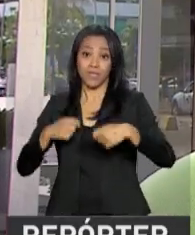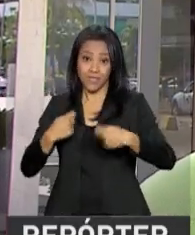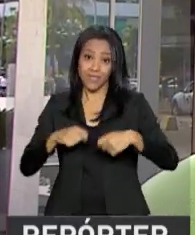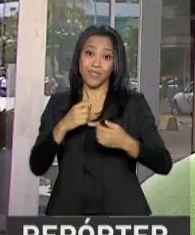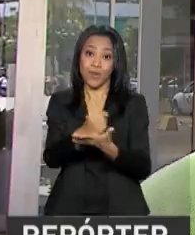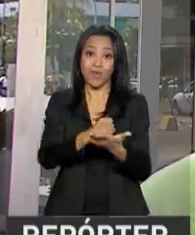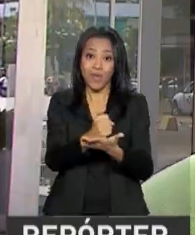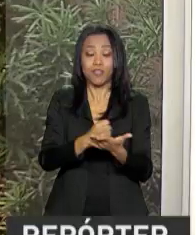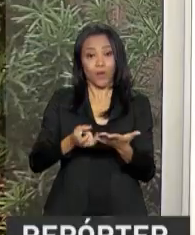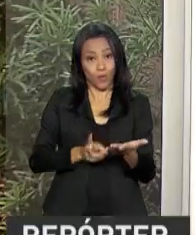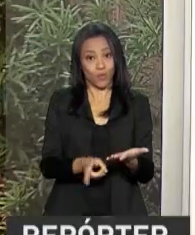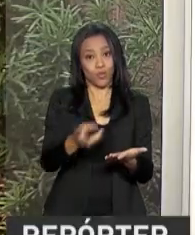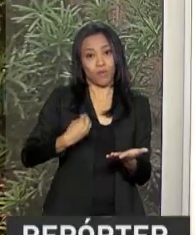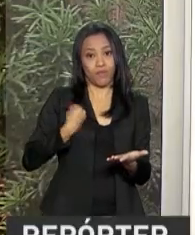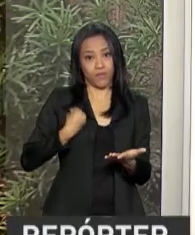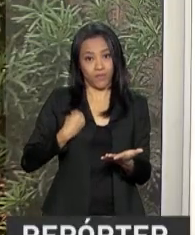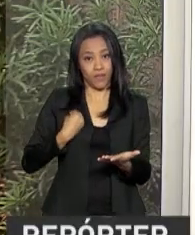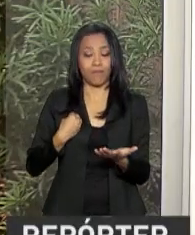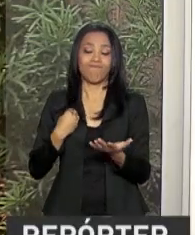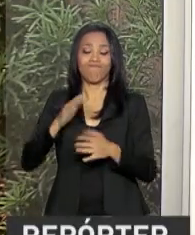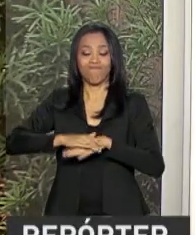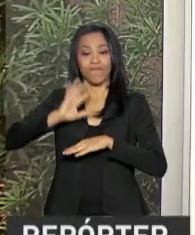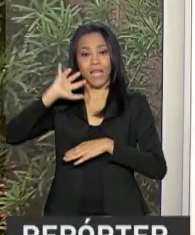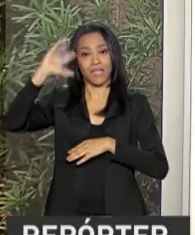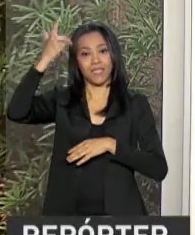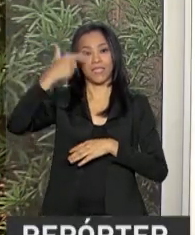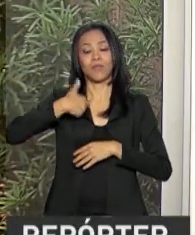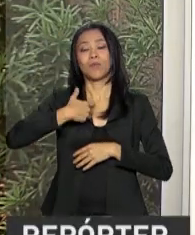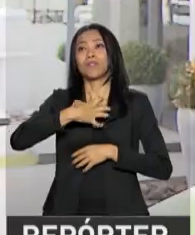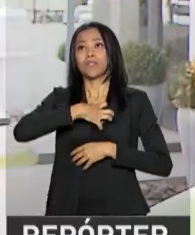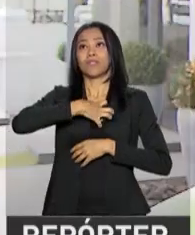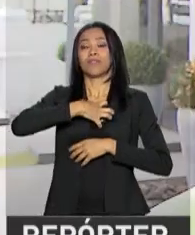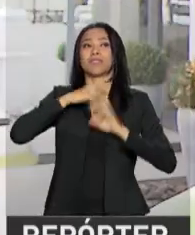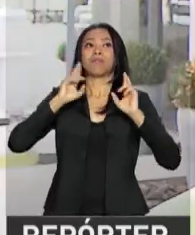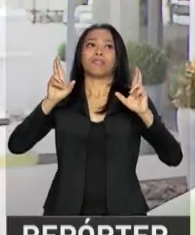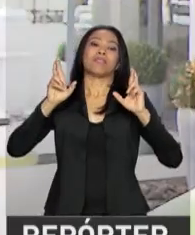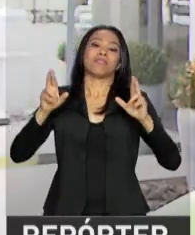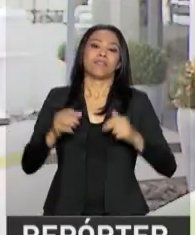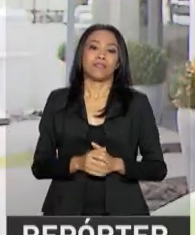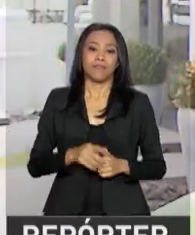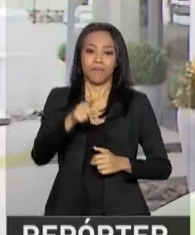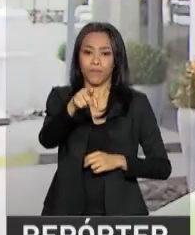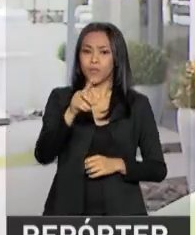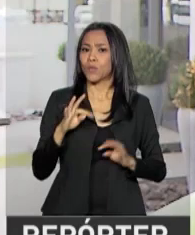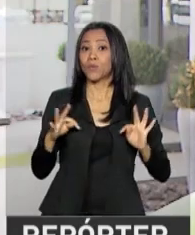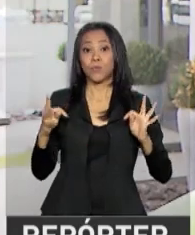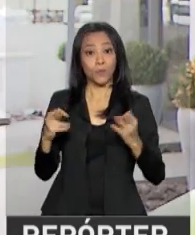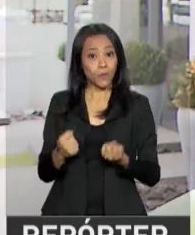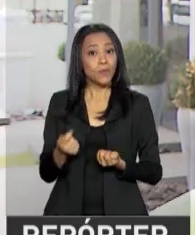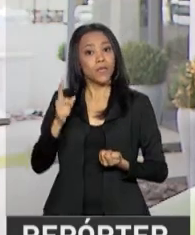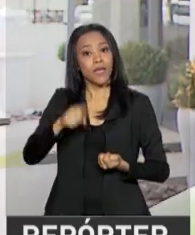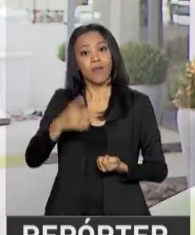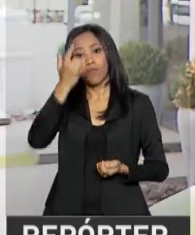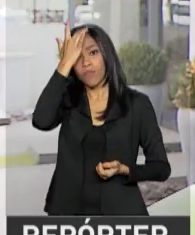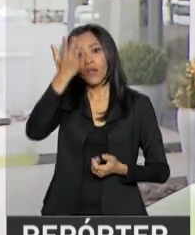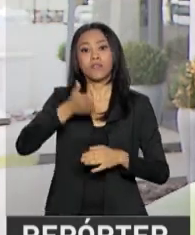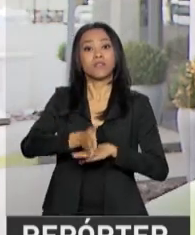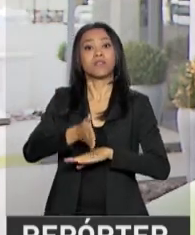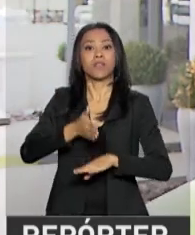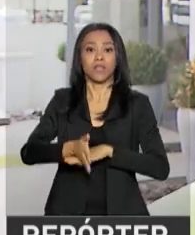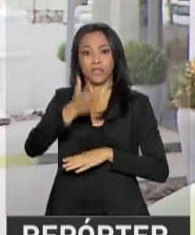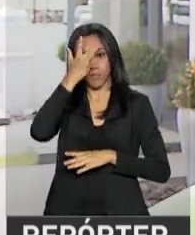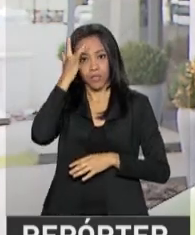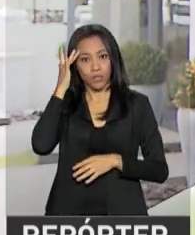para continuar vivendo a decisão traz mais esperança tudo aquilo que sirva para facilitar o acesso do paciente